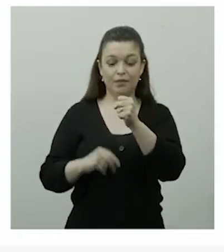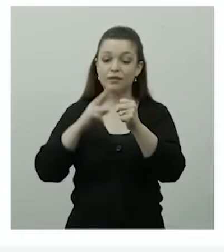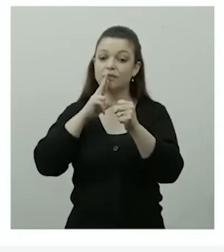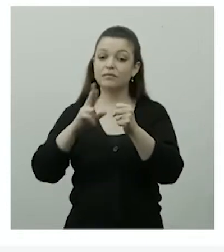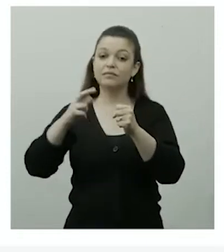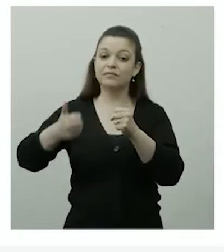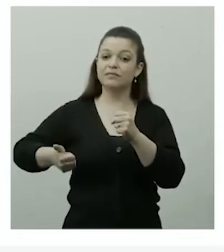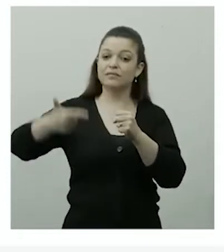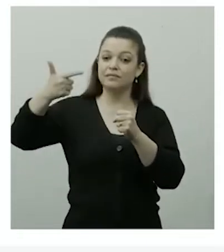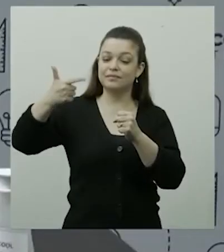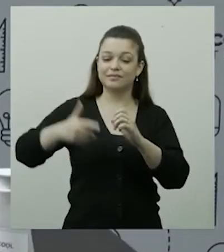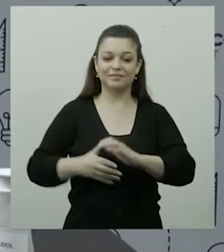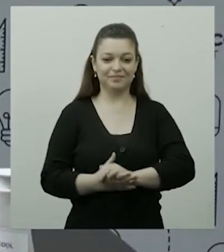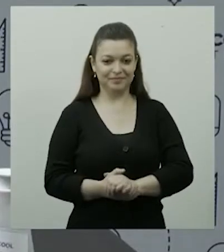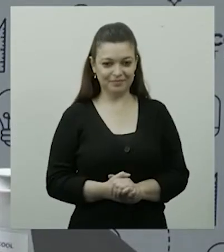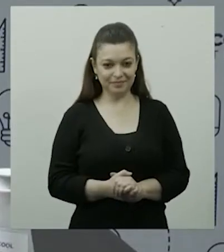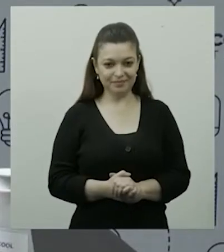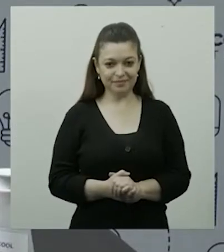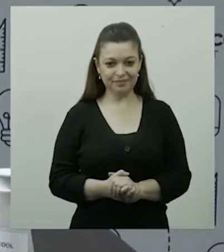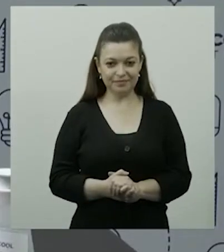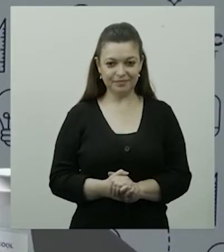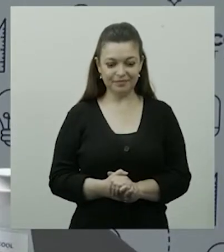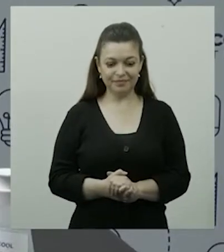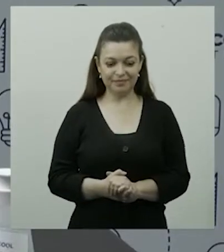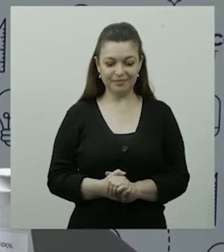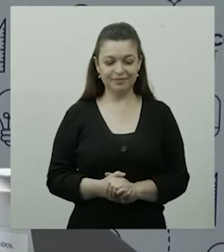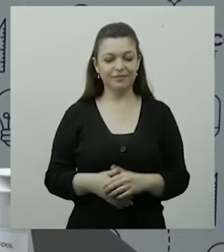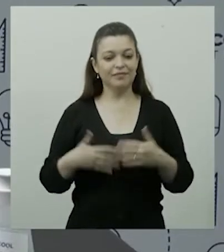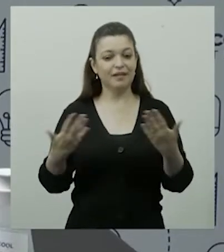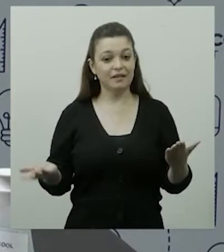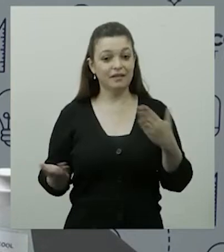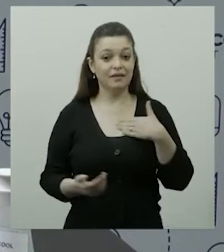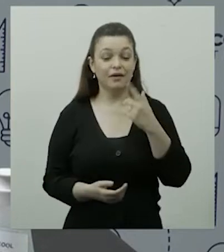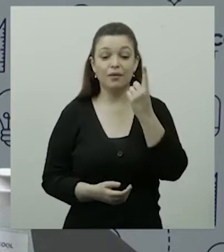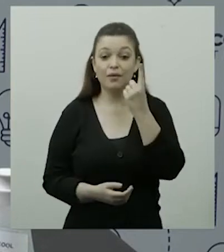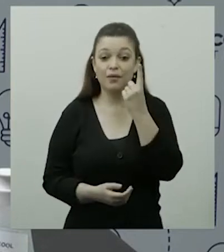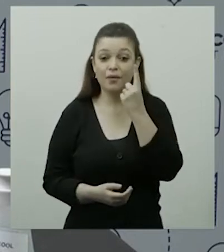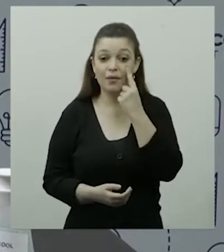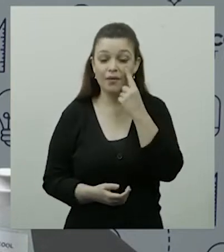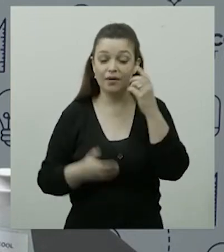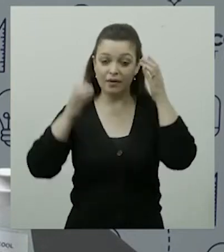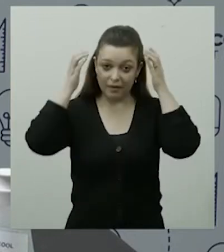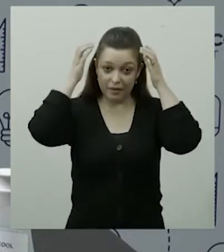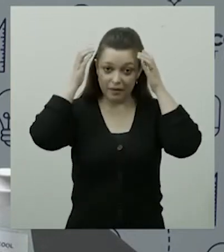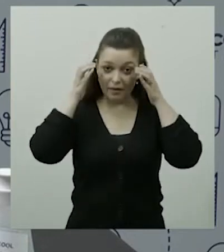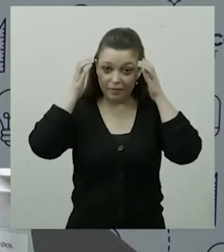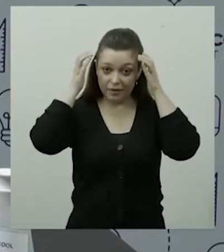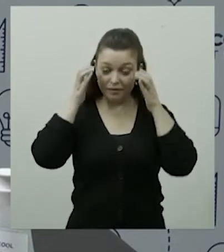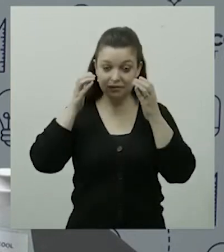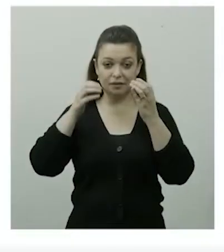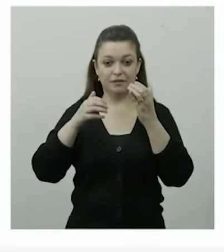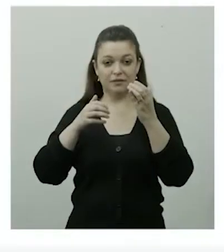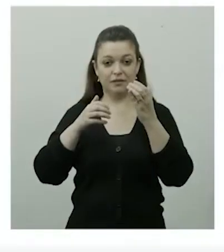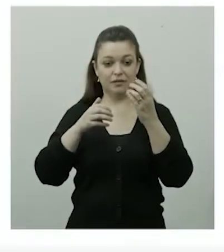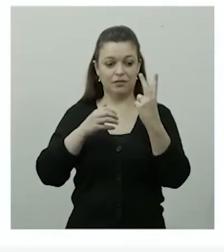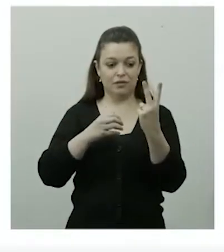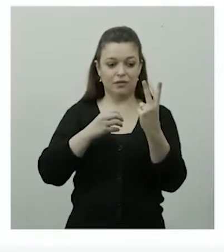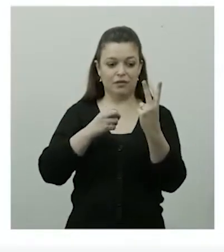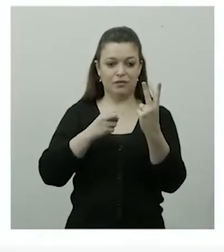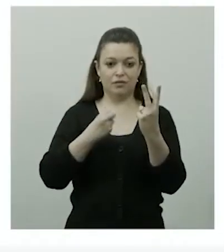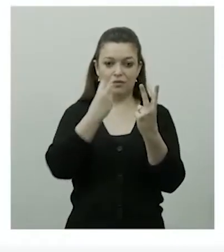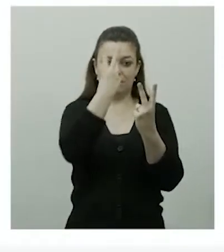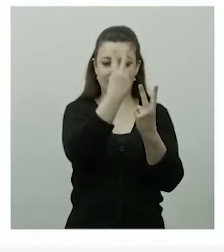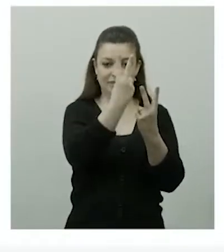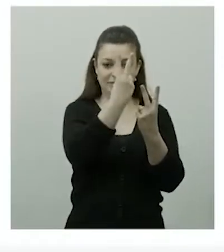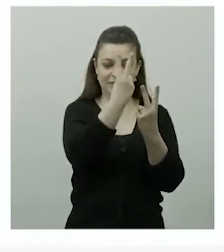12. Então, olha só, o capacete elevado a 2 mais